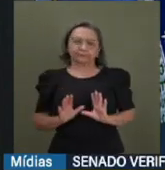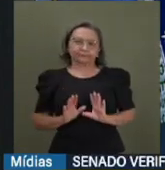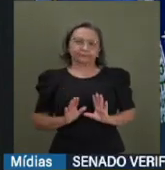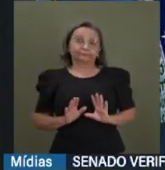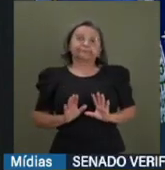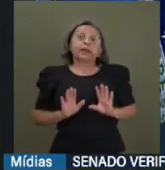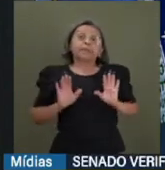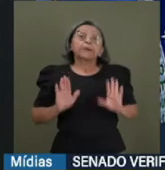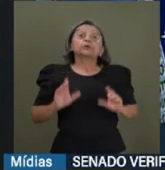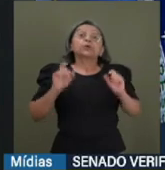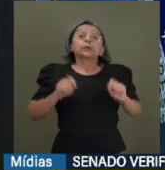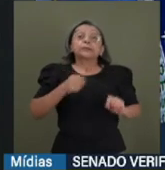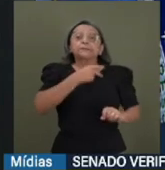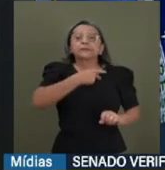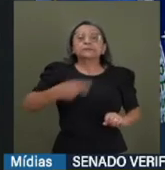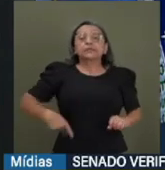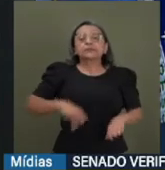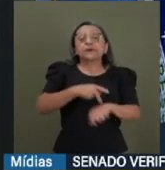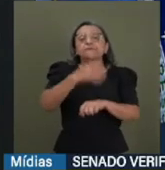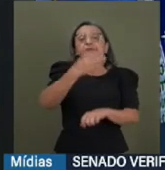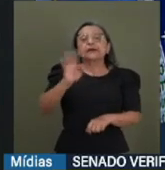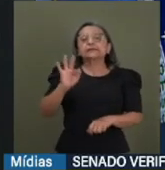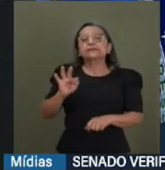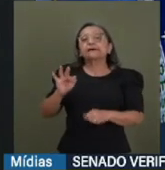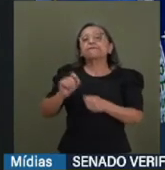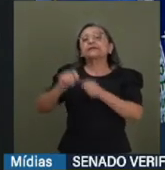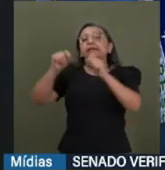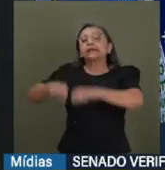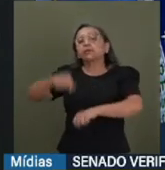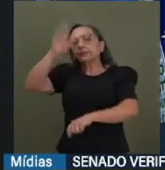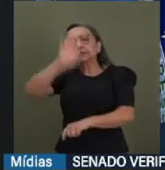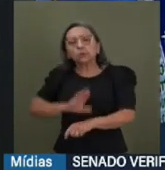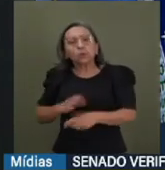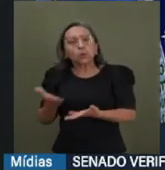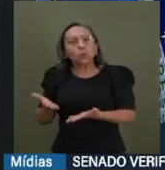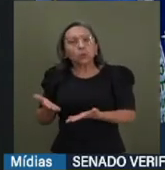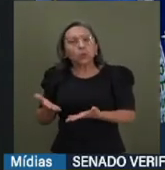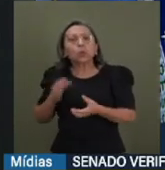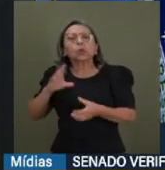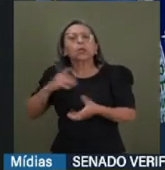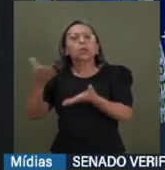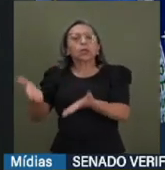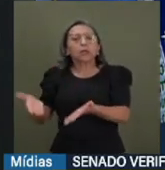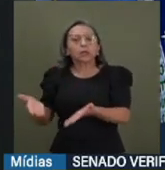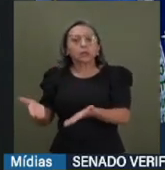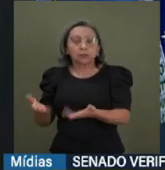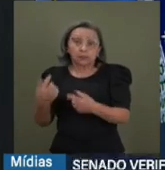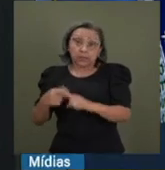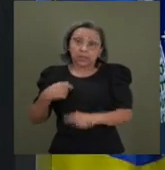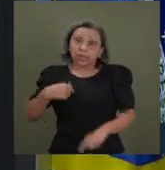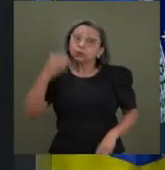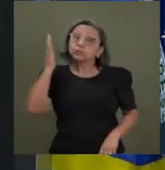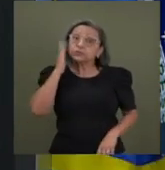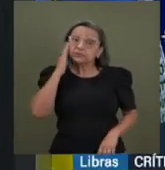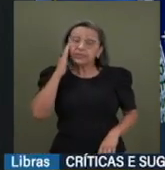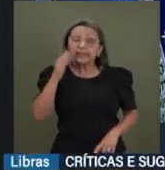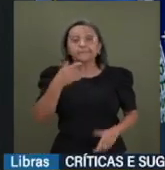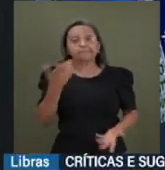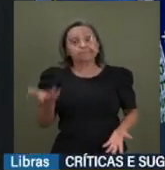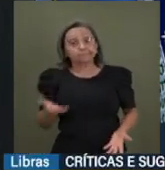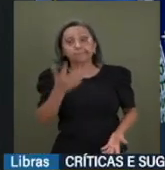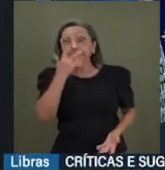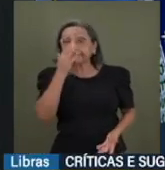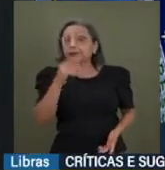que ele deixou no Brasil? O que foi que essa visita deixou aqui? O que eu sei, por incrível que